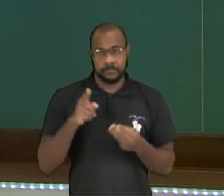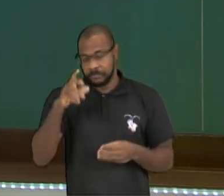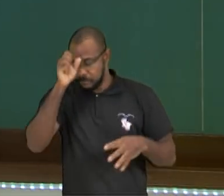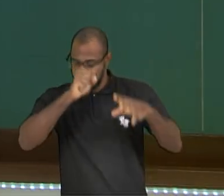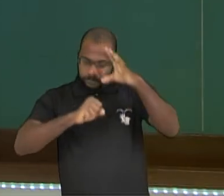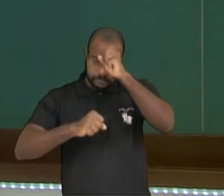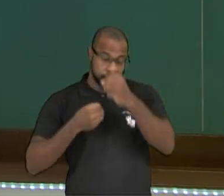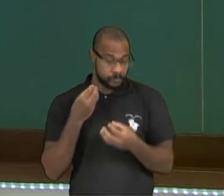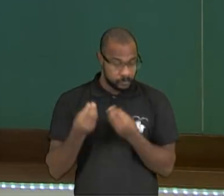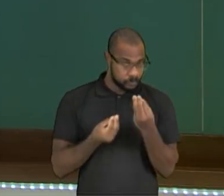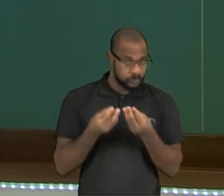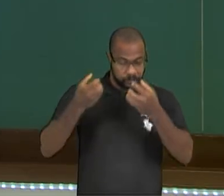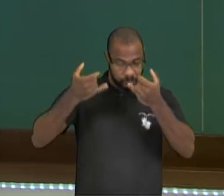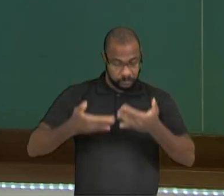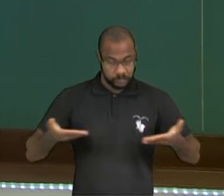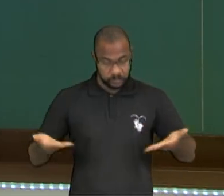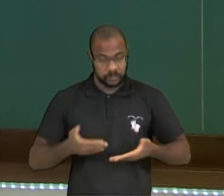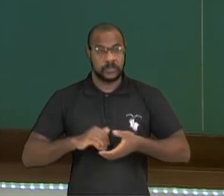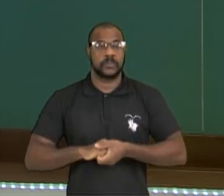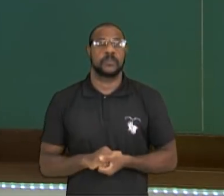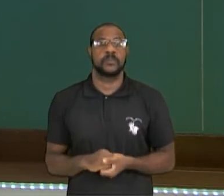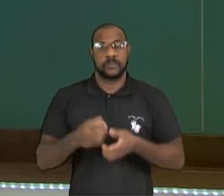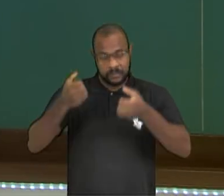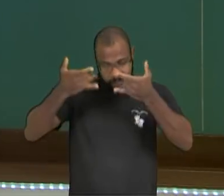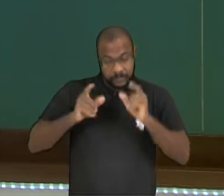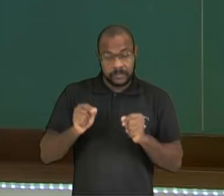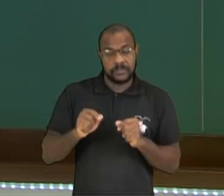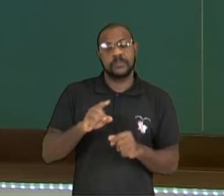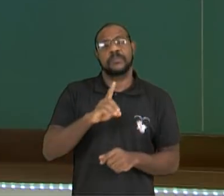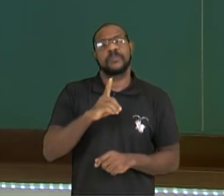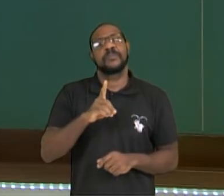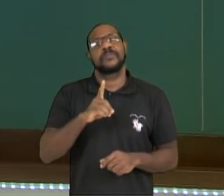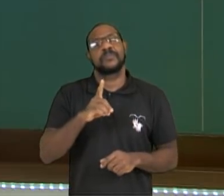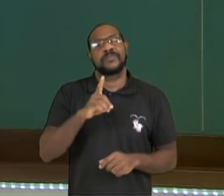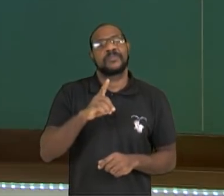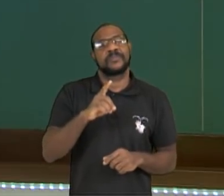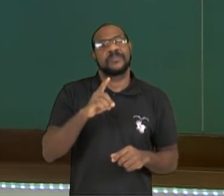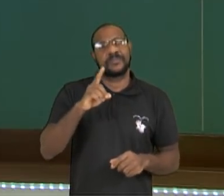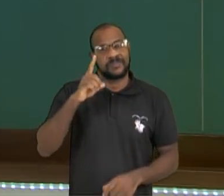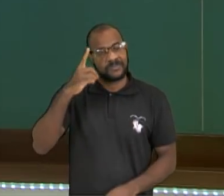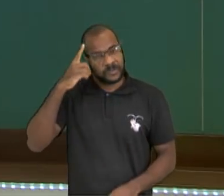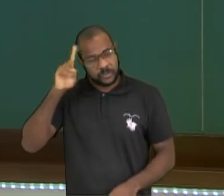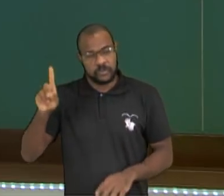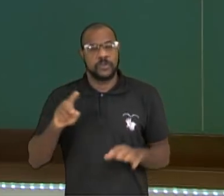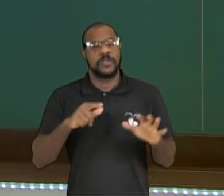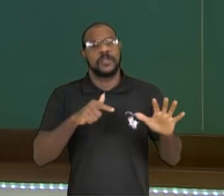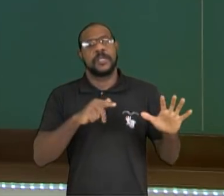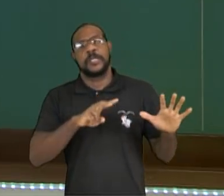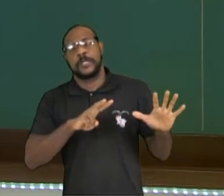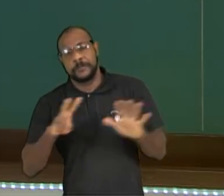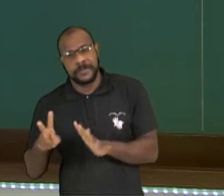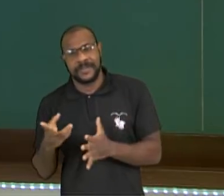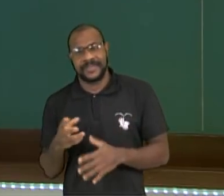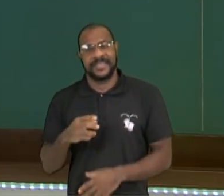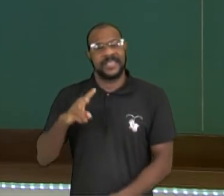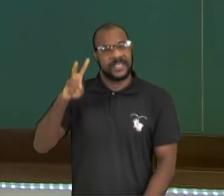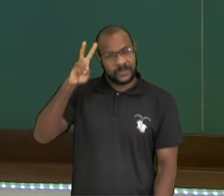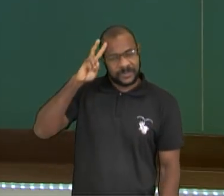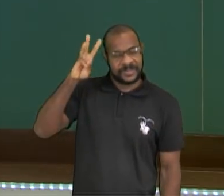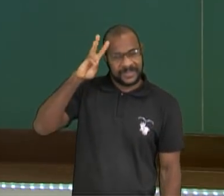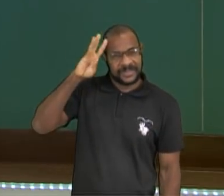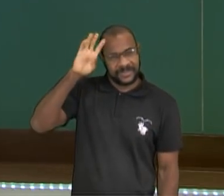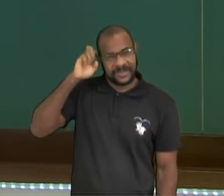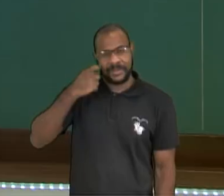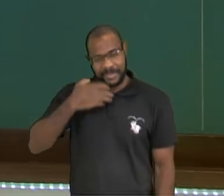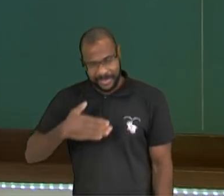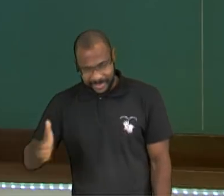aprendeu tudo que a gente falou hoje, né? Falamos sobre os dias da semana. Sabe os dias da semana aí de cor e salteado? Segunda, terça, quarta, sabe todos, sem